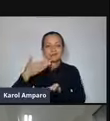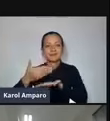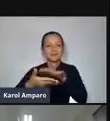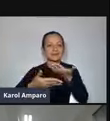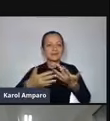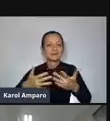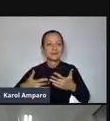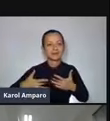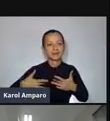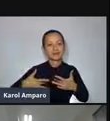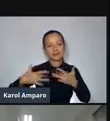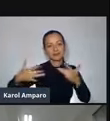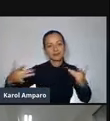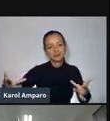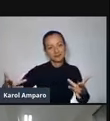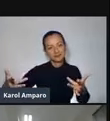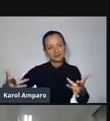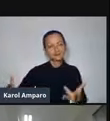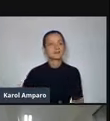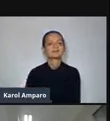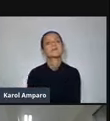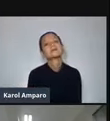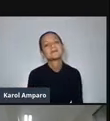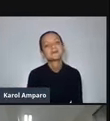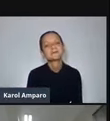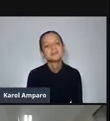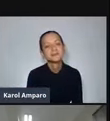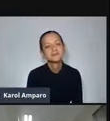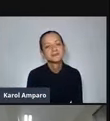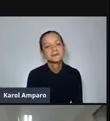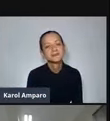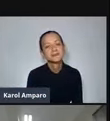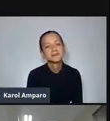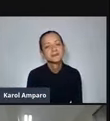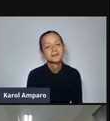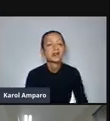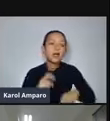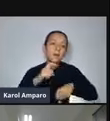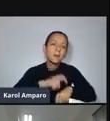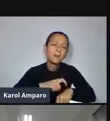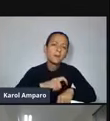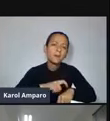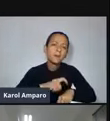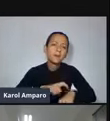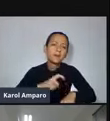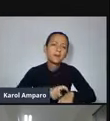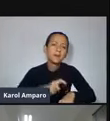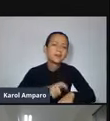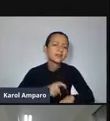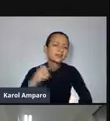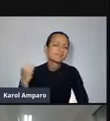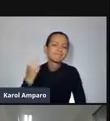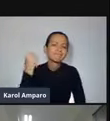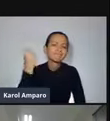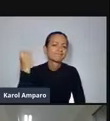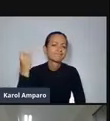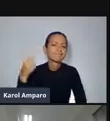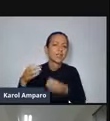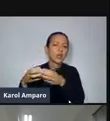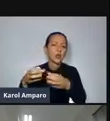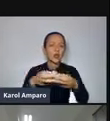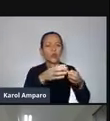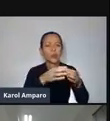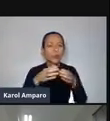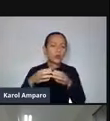Tá aí, ó. São momentos vivenciados com diversos núcleos de trabalho.